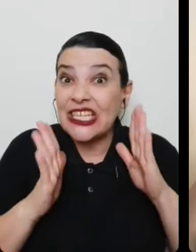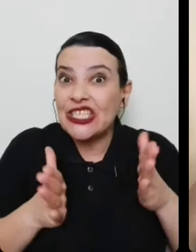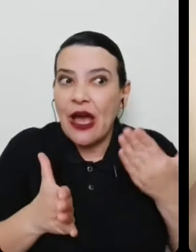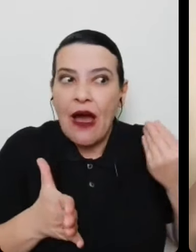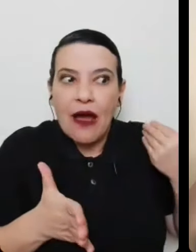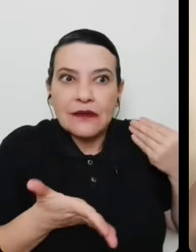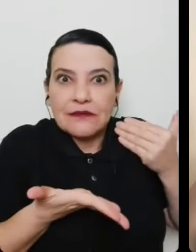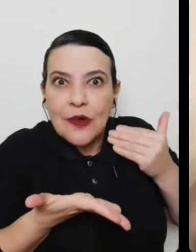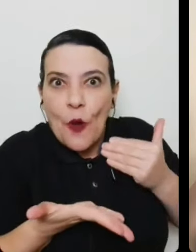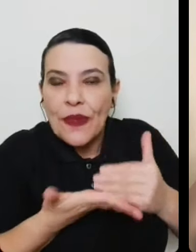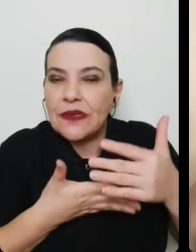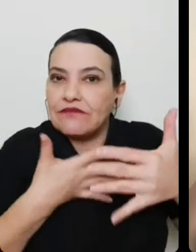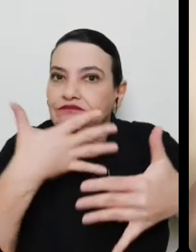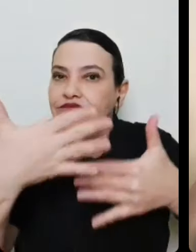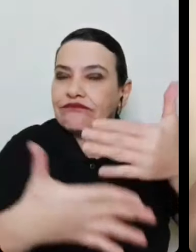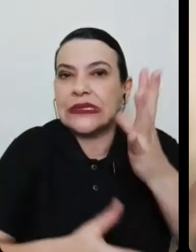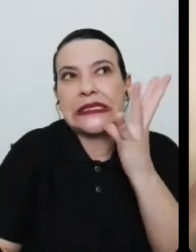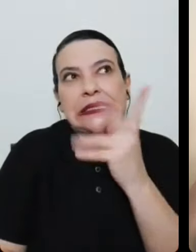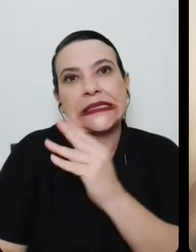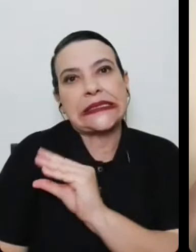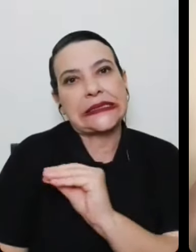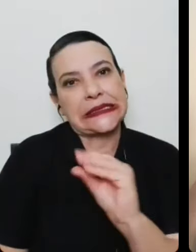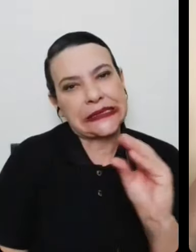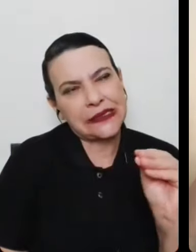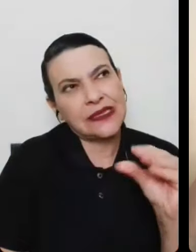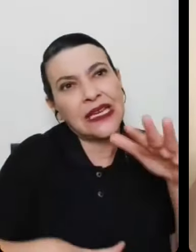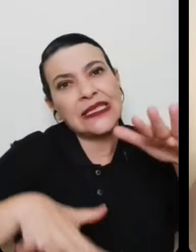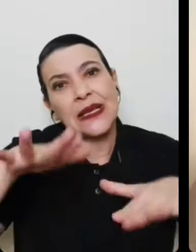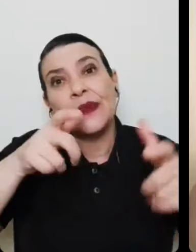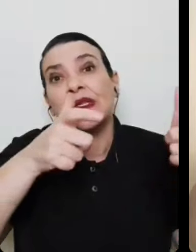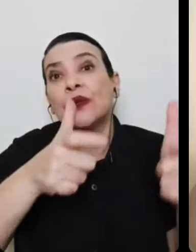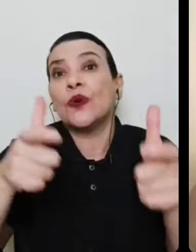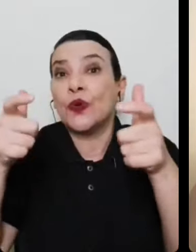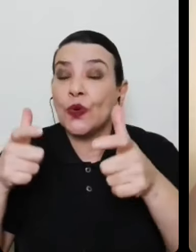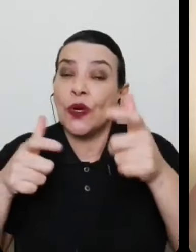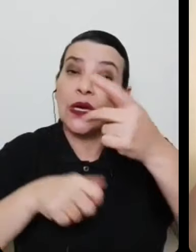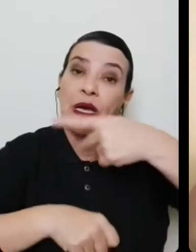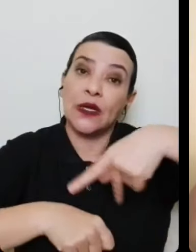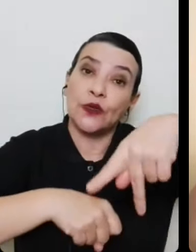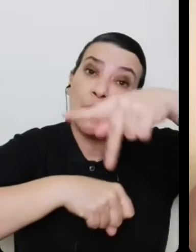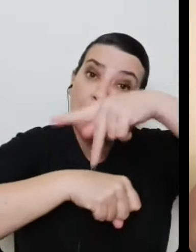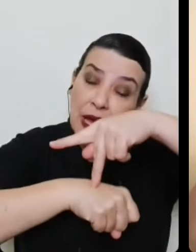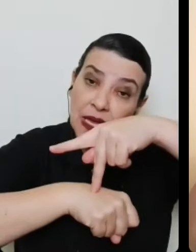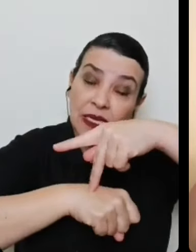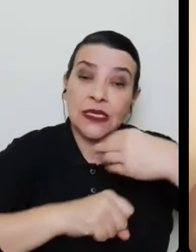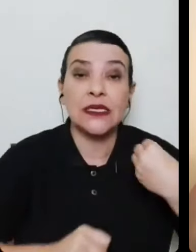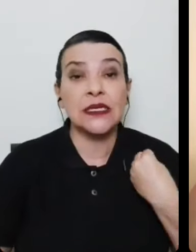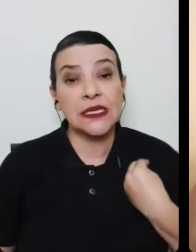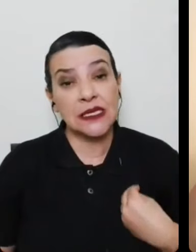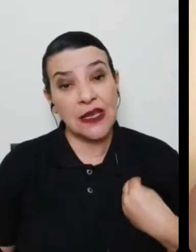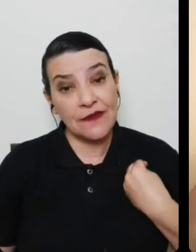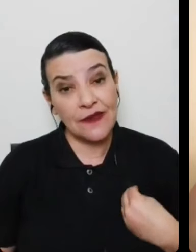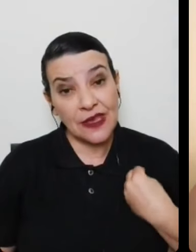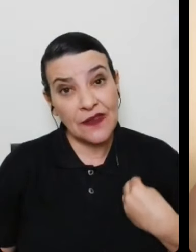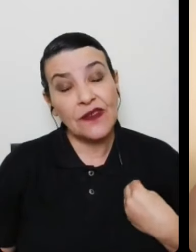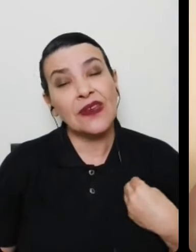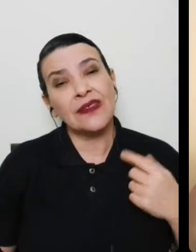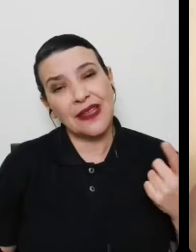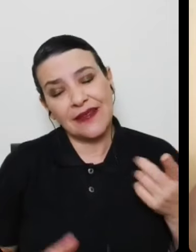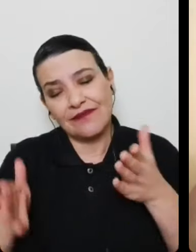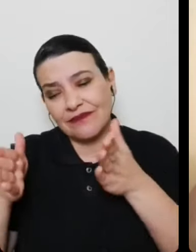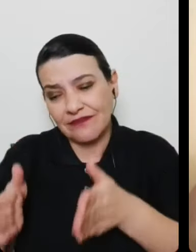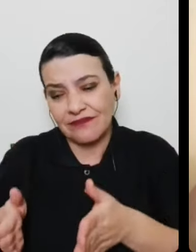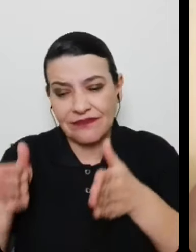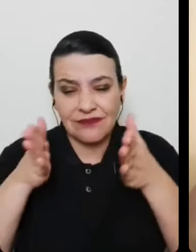esperou muito. E aí, dependendo da região do país em que se está, isso está em momentos